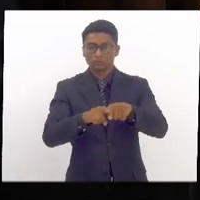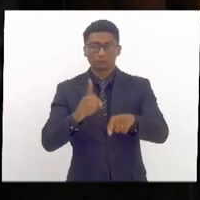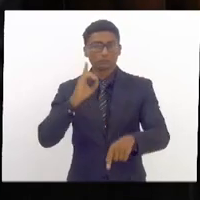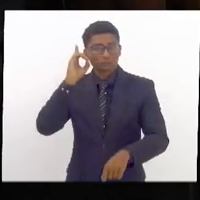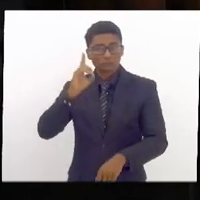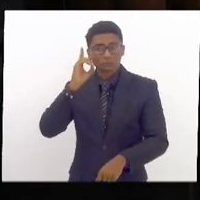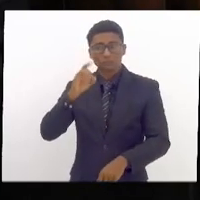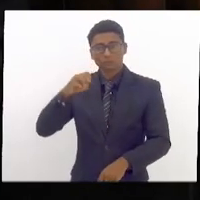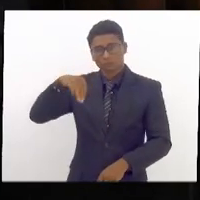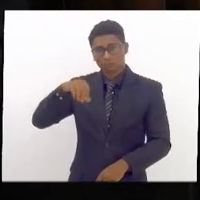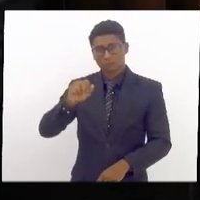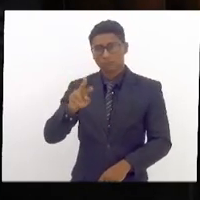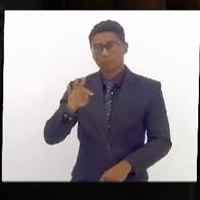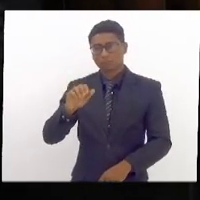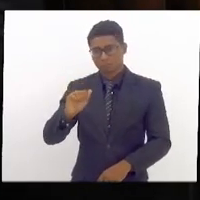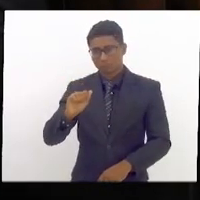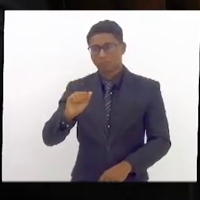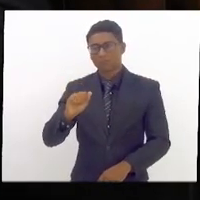li, reli,